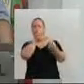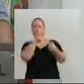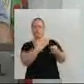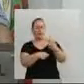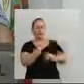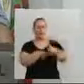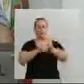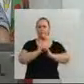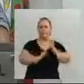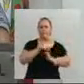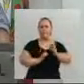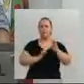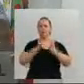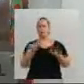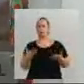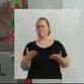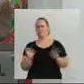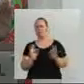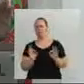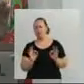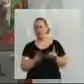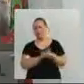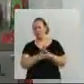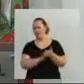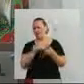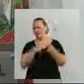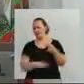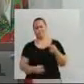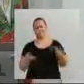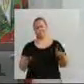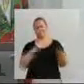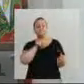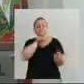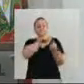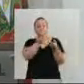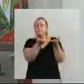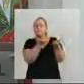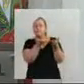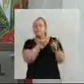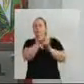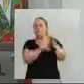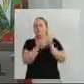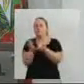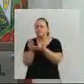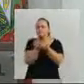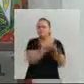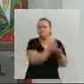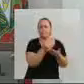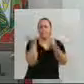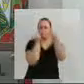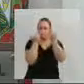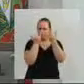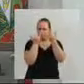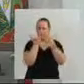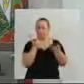concessionária, ao longo do seu contrato. Pelo contrário. O objetivo da intervenção é coletar as informações e ter o raio